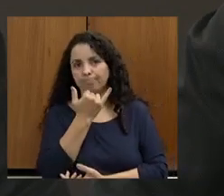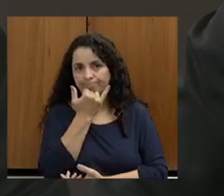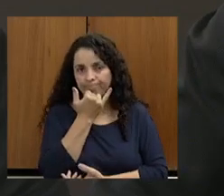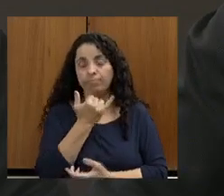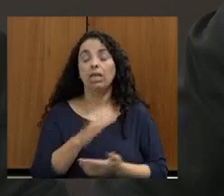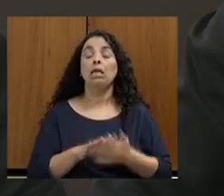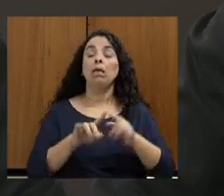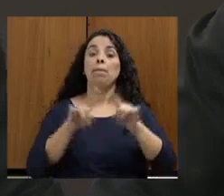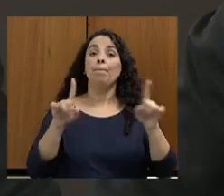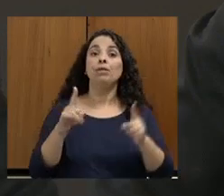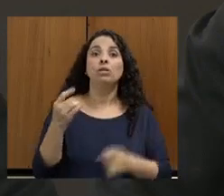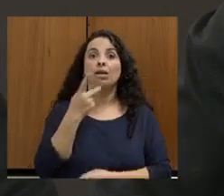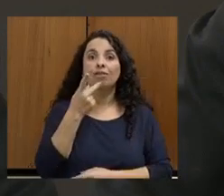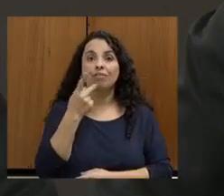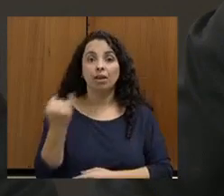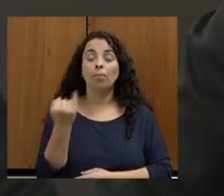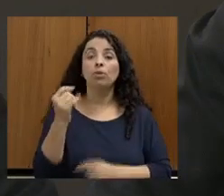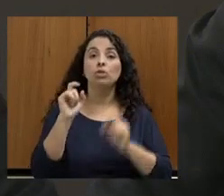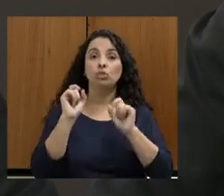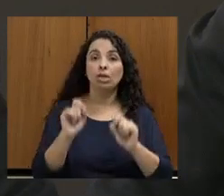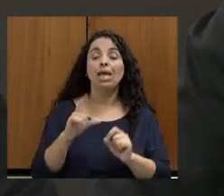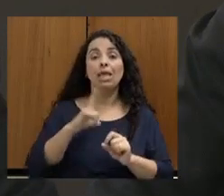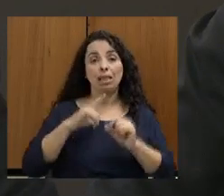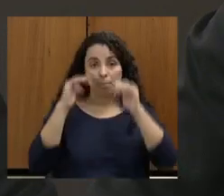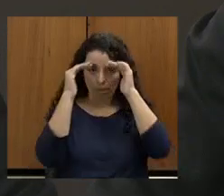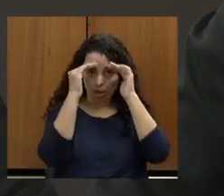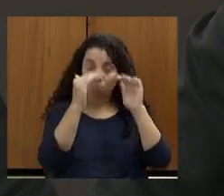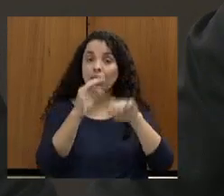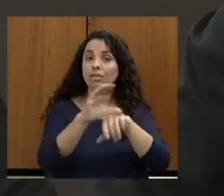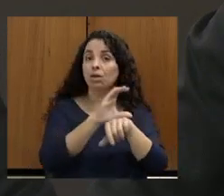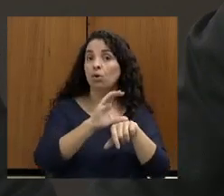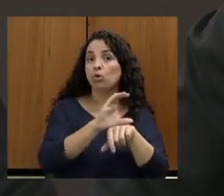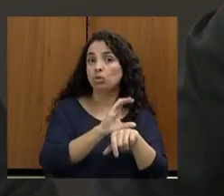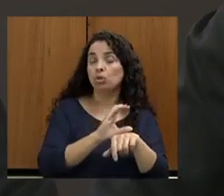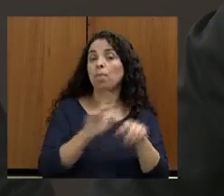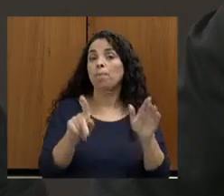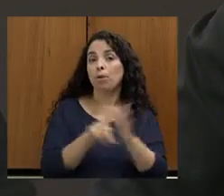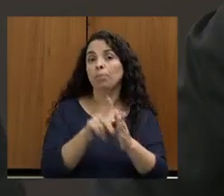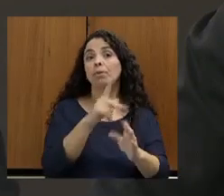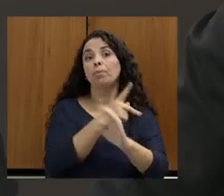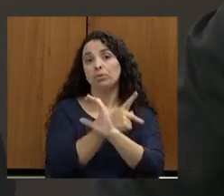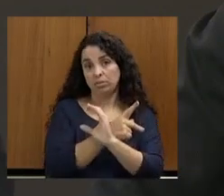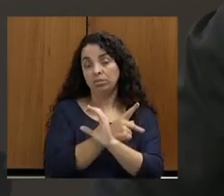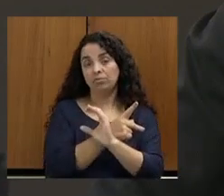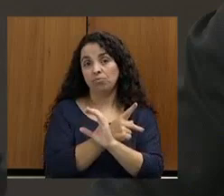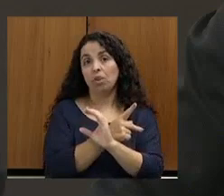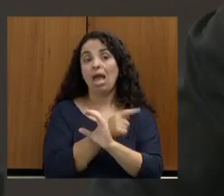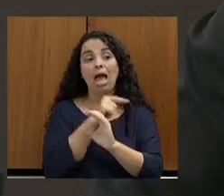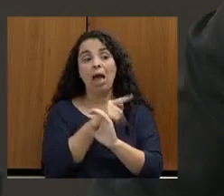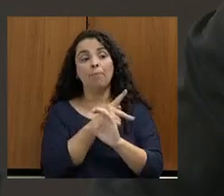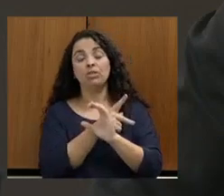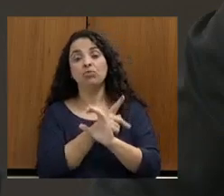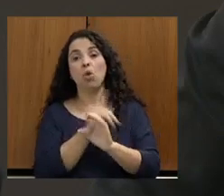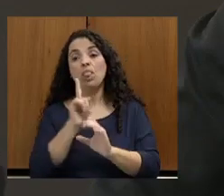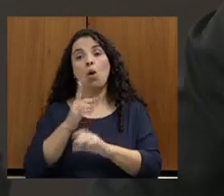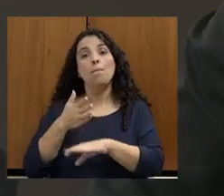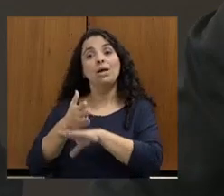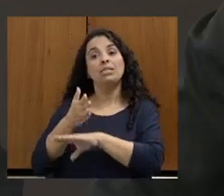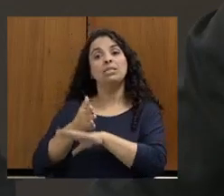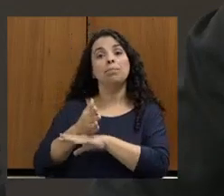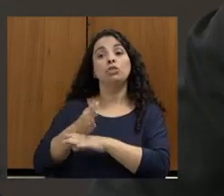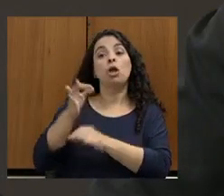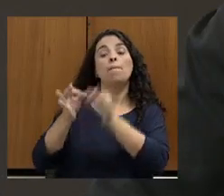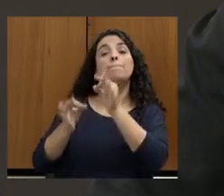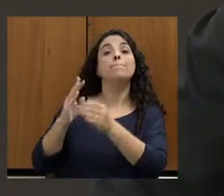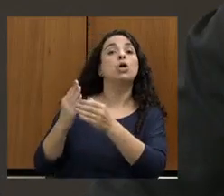dizer é estar bem atrelado à função constitucional da Polícia Civil. Polícia Civil não faz parte de processo. Polícia